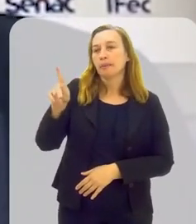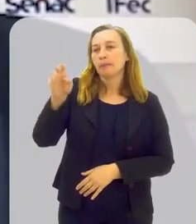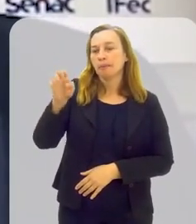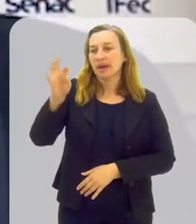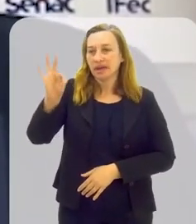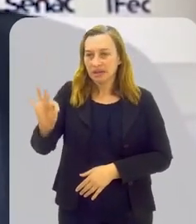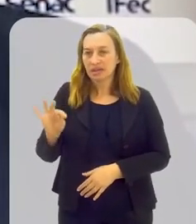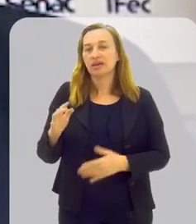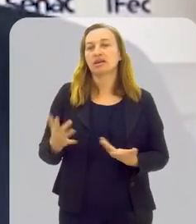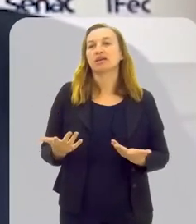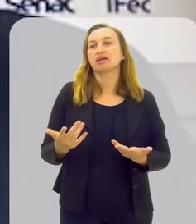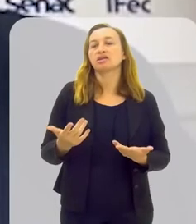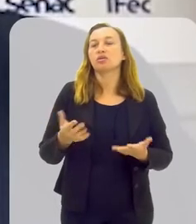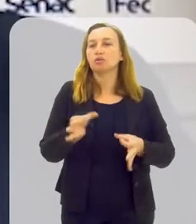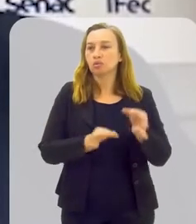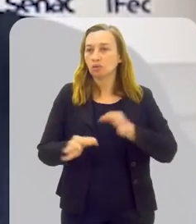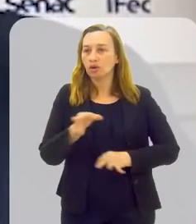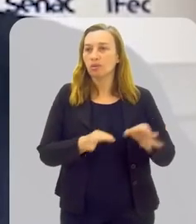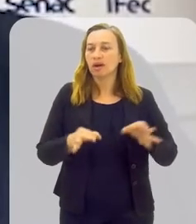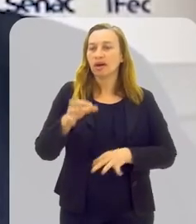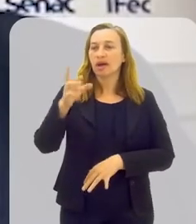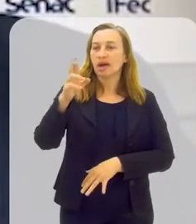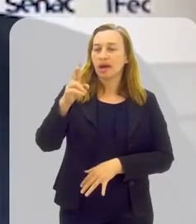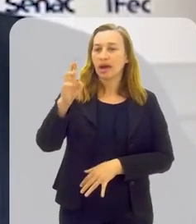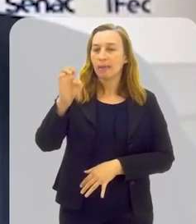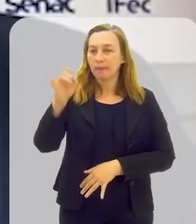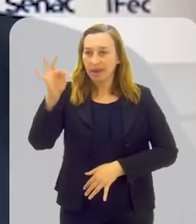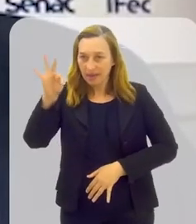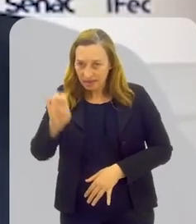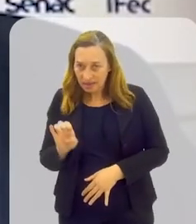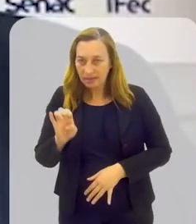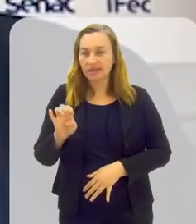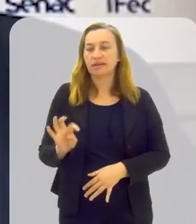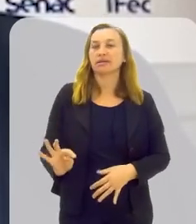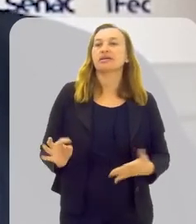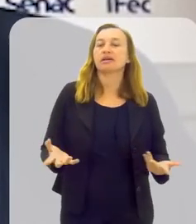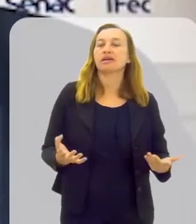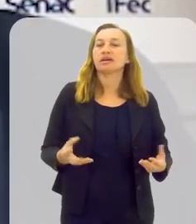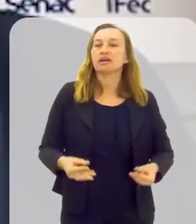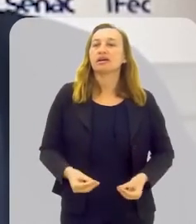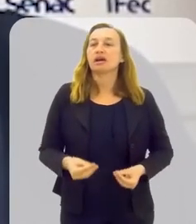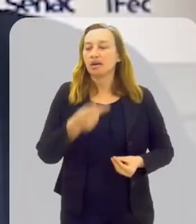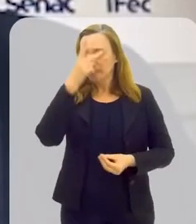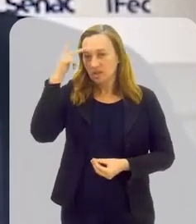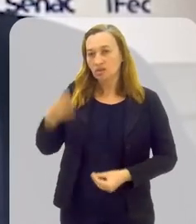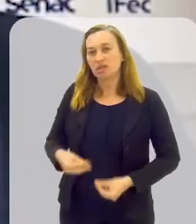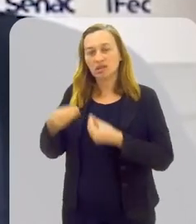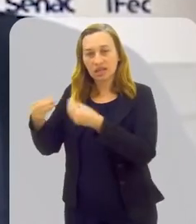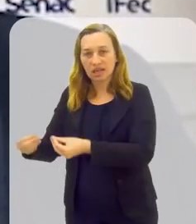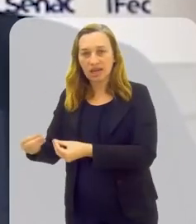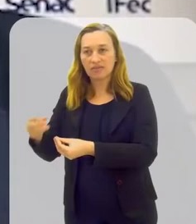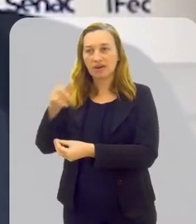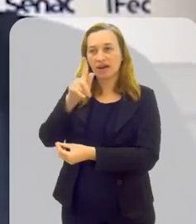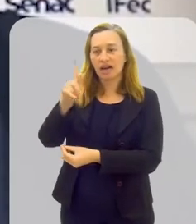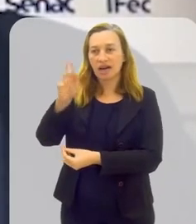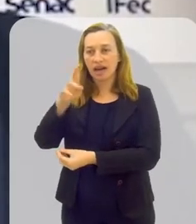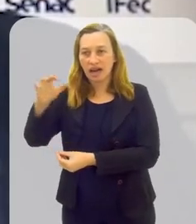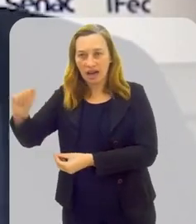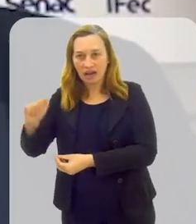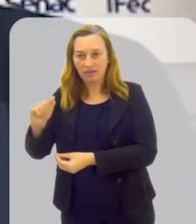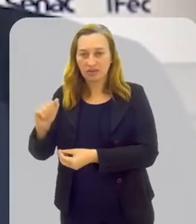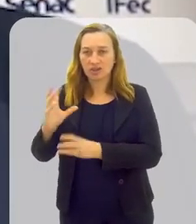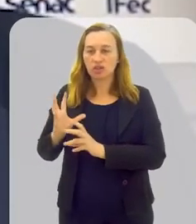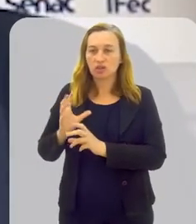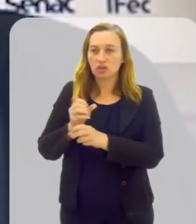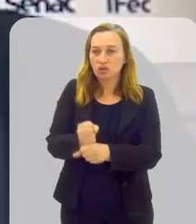que era um programa que recebia garrafas PET pontuava o consumidor que entregava essa garrafa e no acúmulo